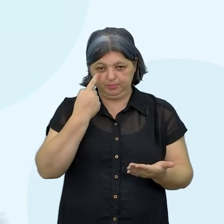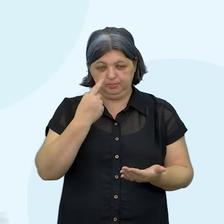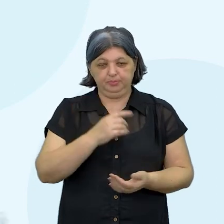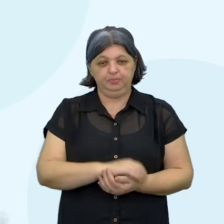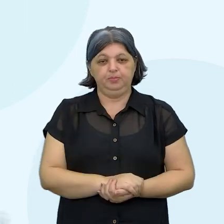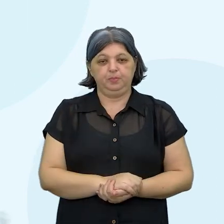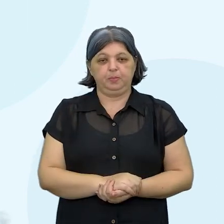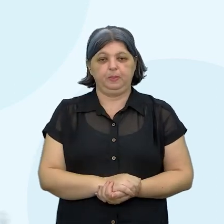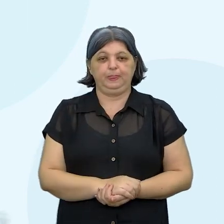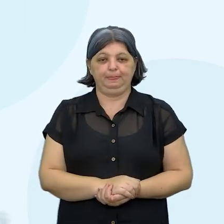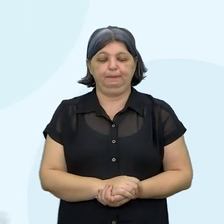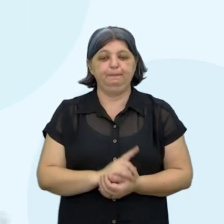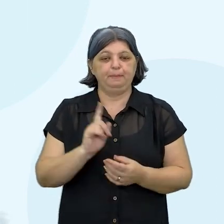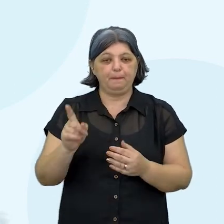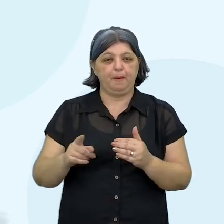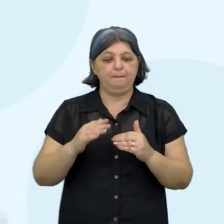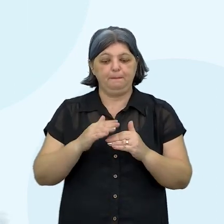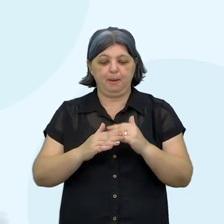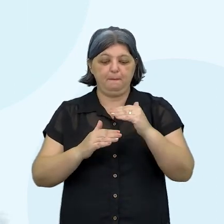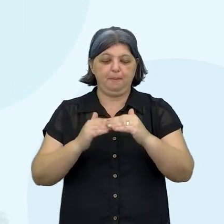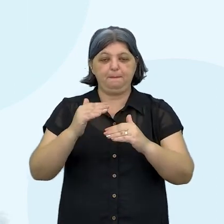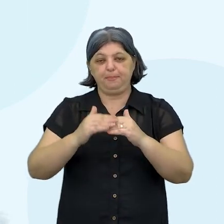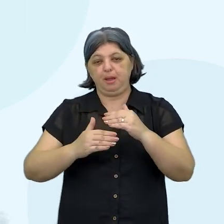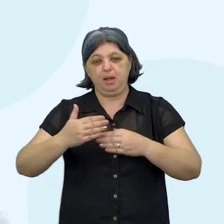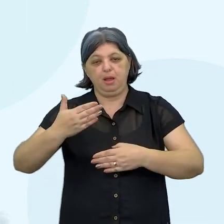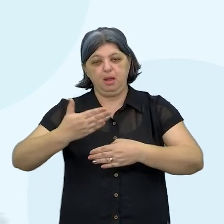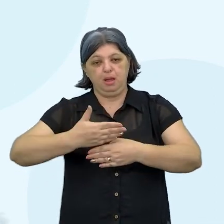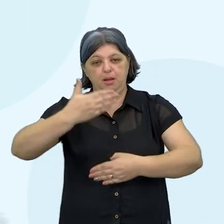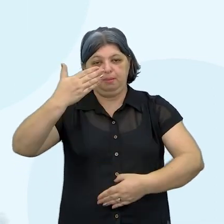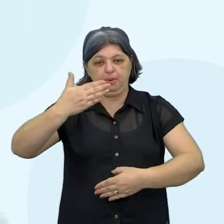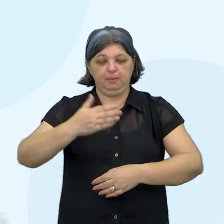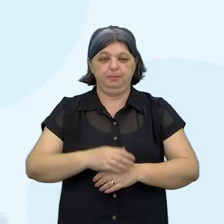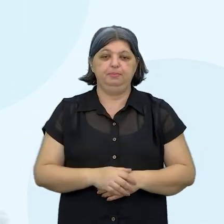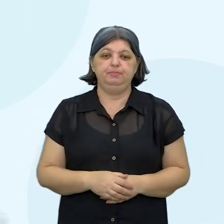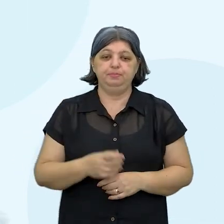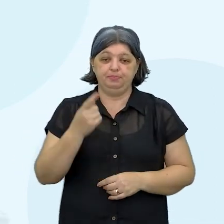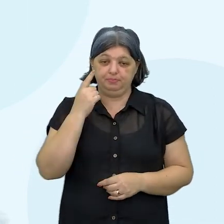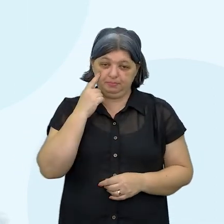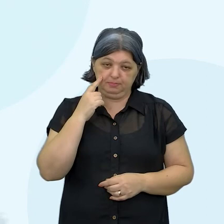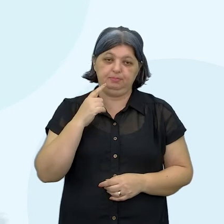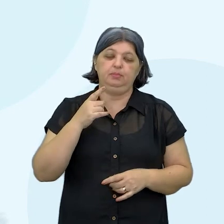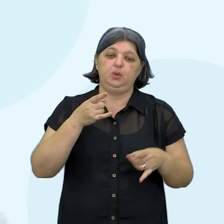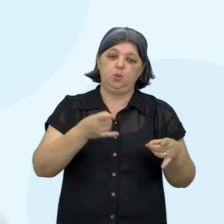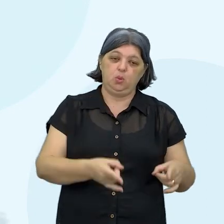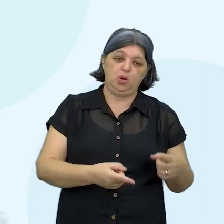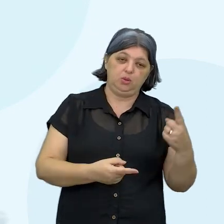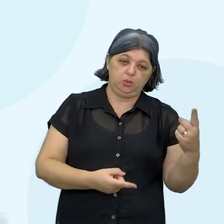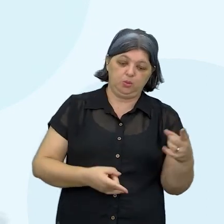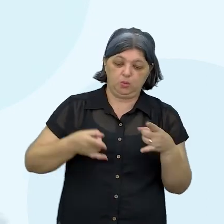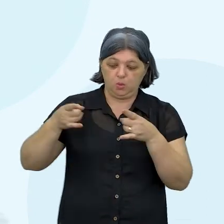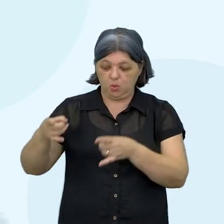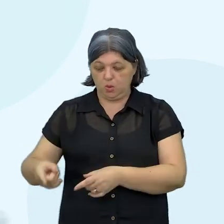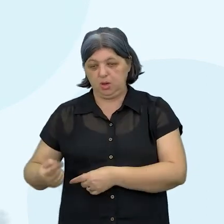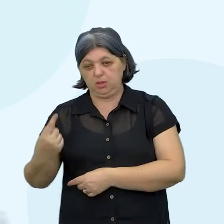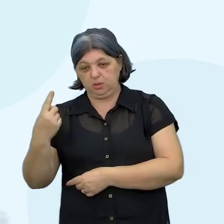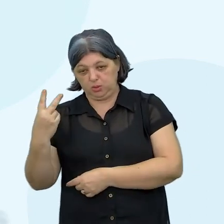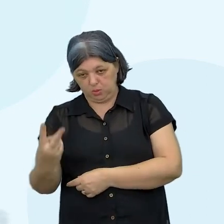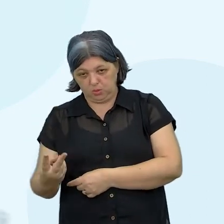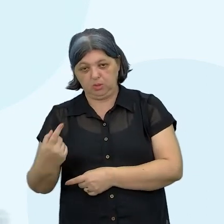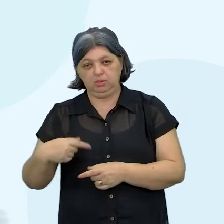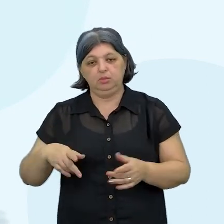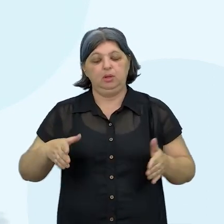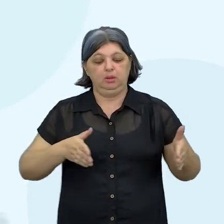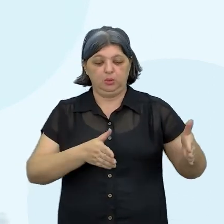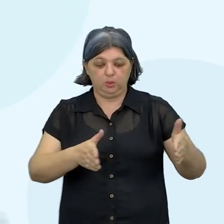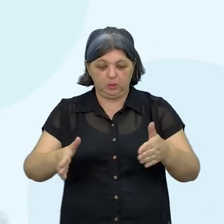aqui embaixo e foi subindo as paredes. Tudo bem? Então aqui, ó, quarto 1, quarto 2, banheiro, corredor para